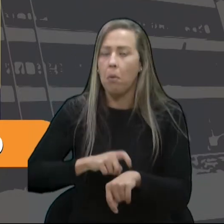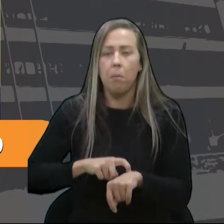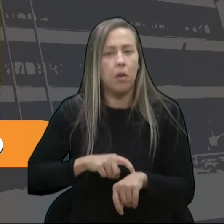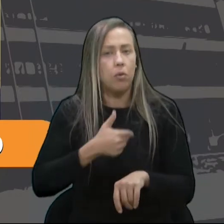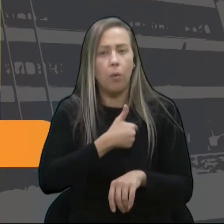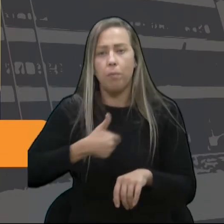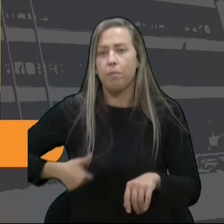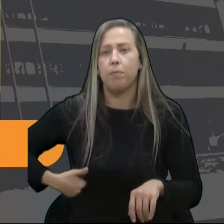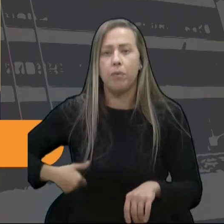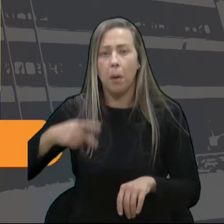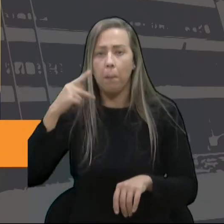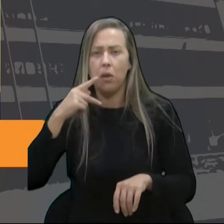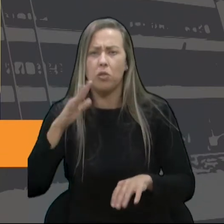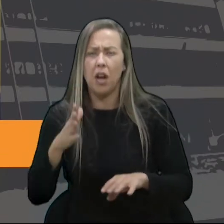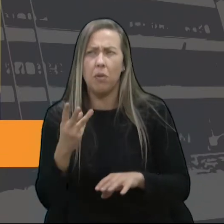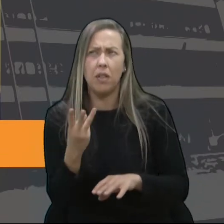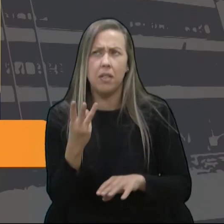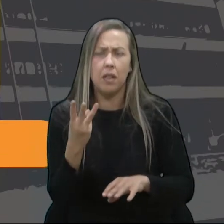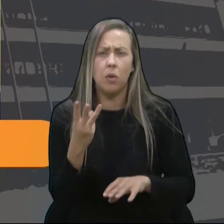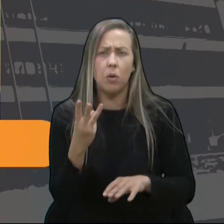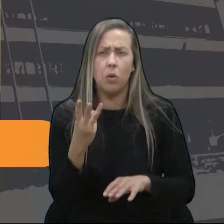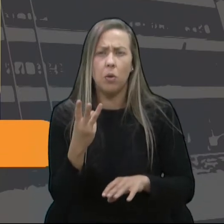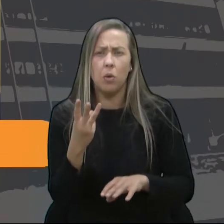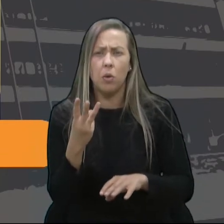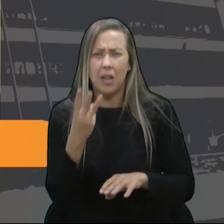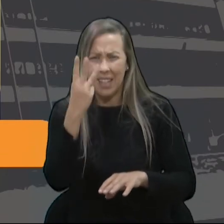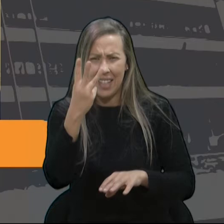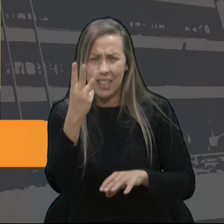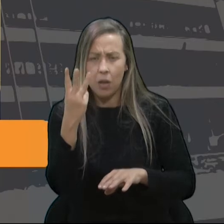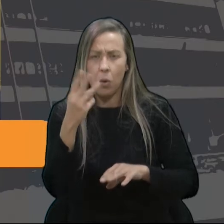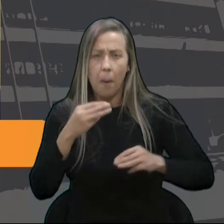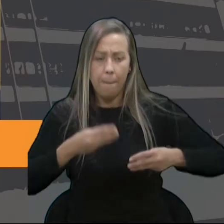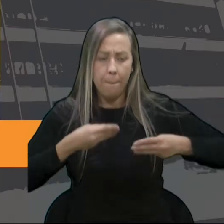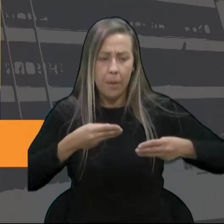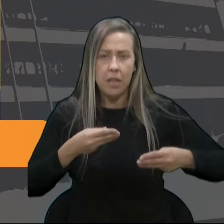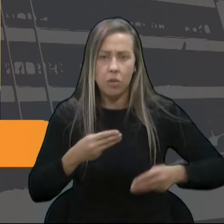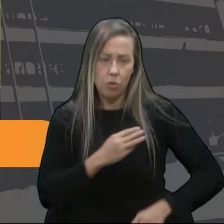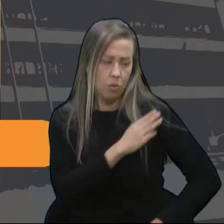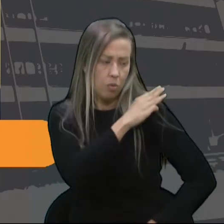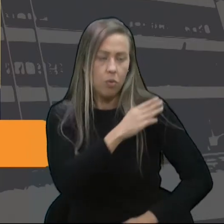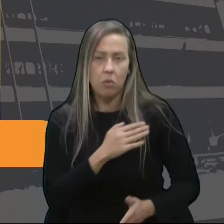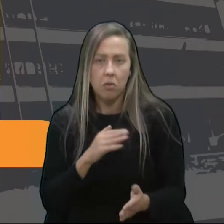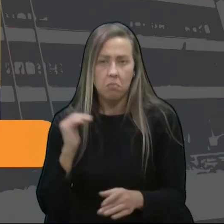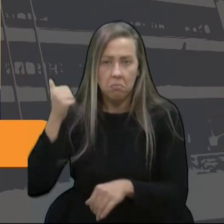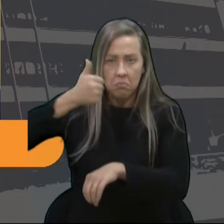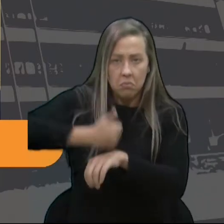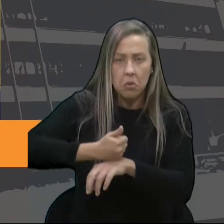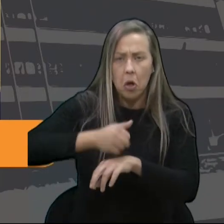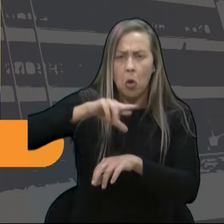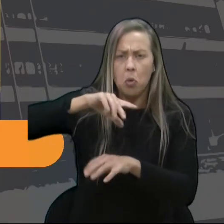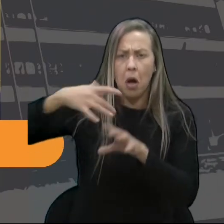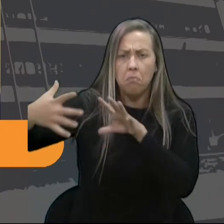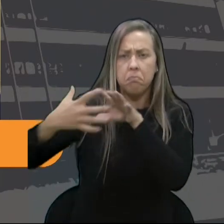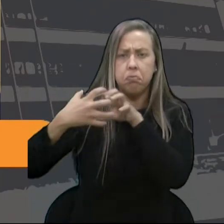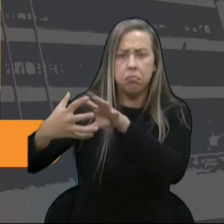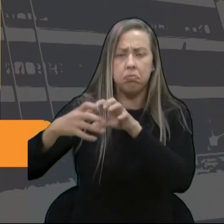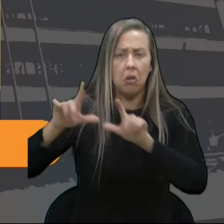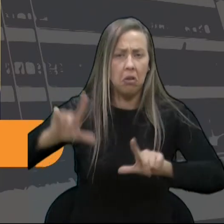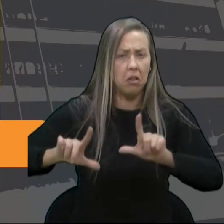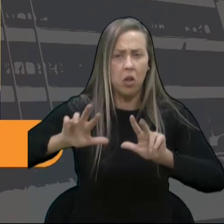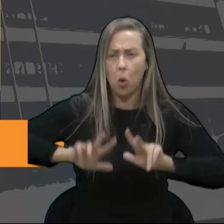governantes, já é o terceiro primeiro-ministro que eu peguei aqui na Itália, nenhum deles ridicularizou a imprensa, muito pelo